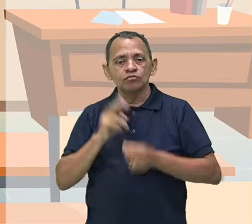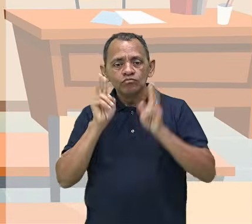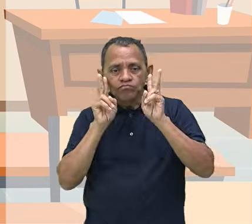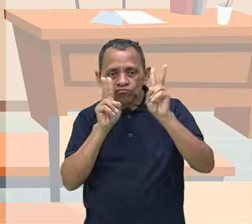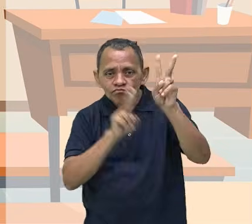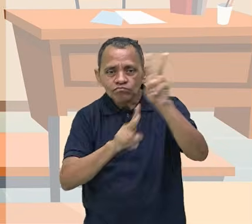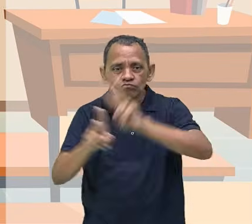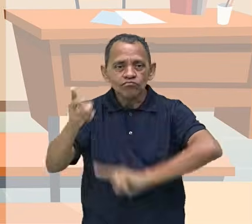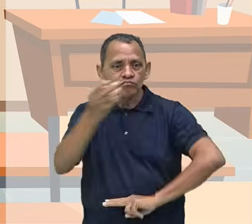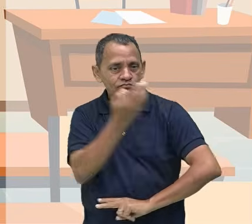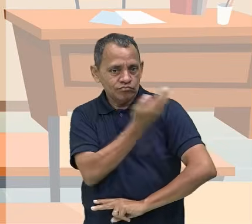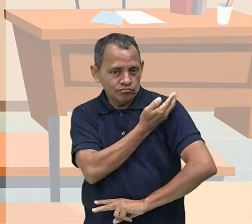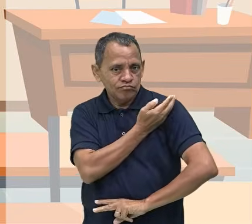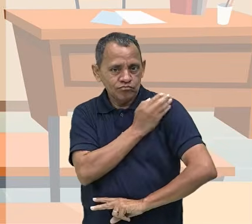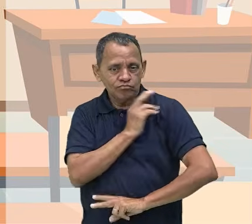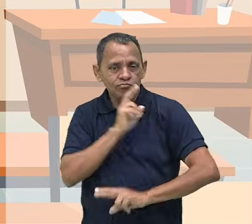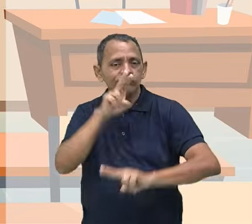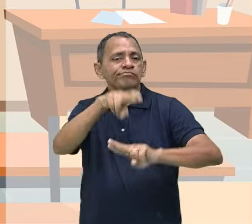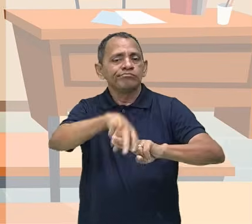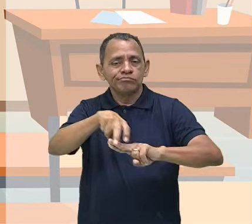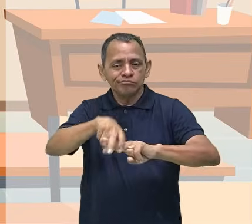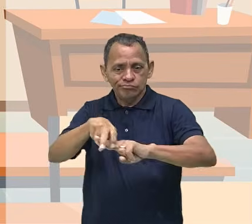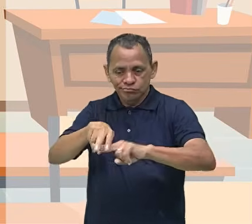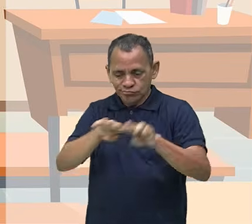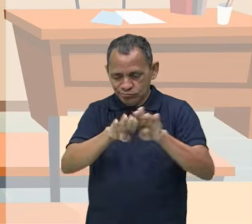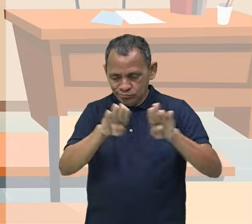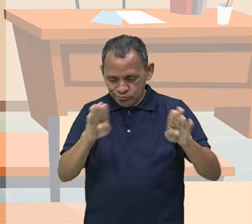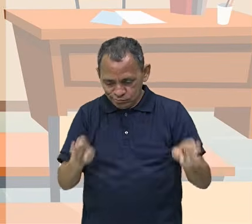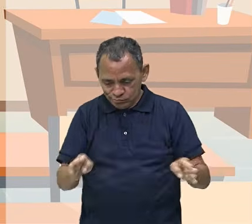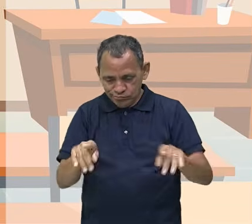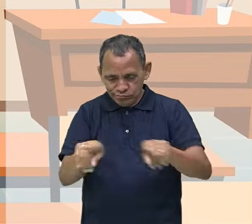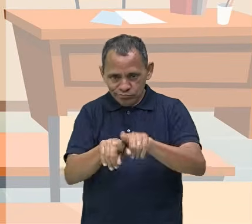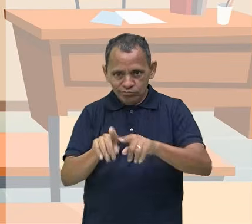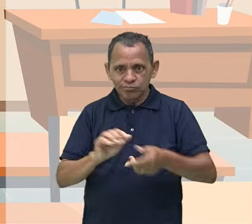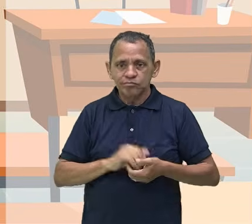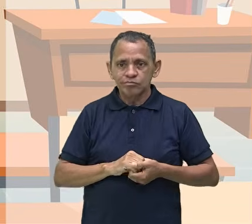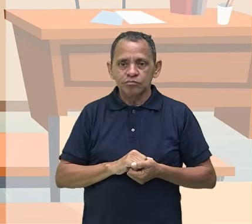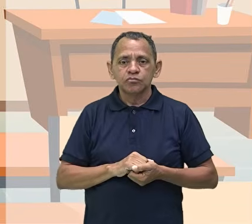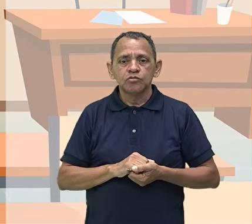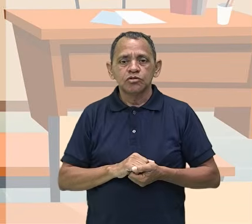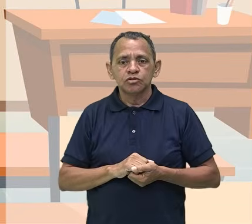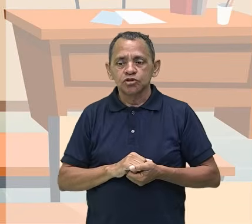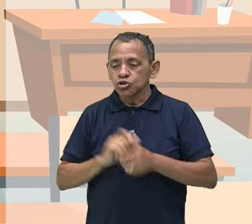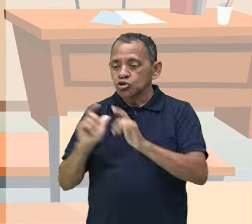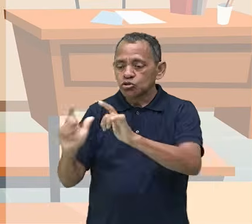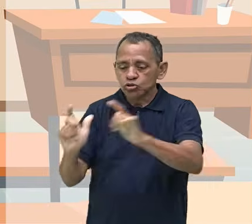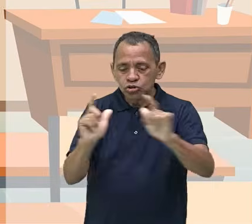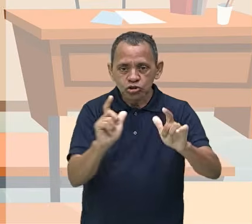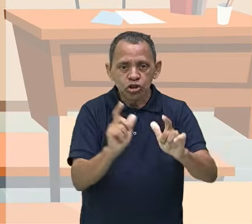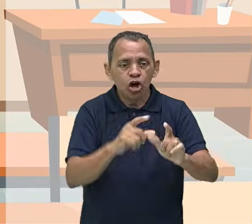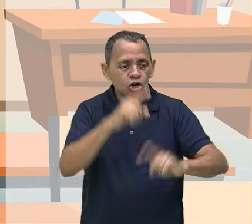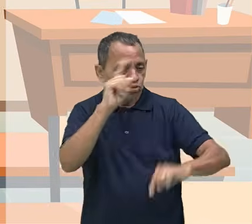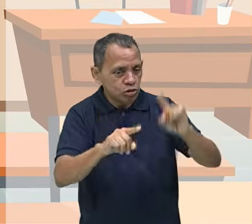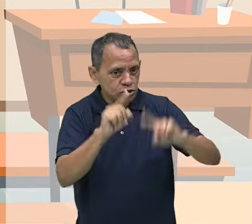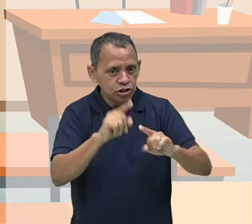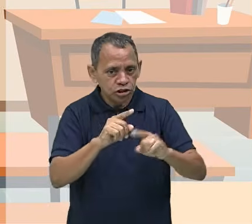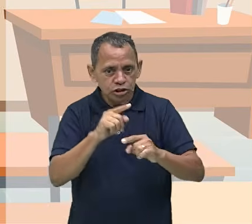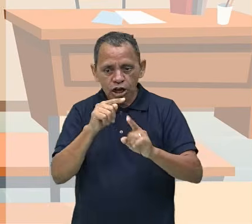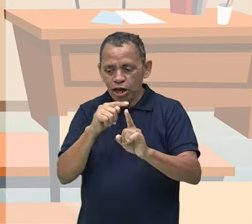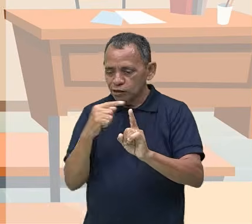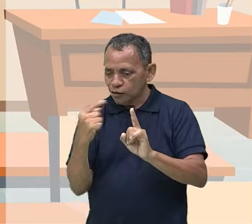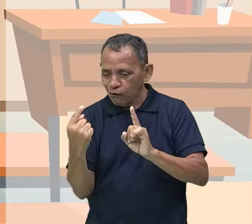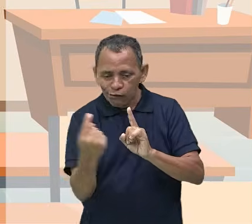estar sentados aí. Então, a posição dos objetos ao seu redor também ele acaba mudando. Então, ele tem como ponto